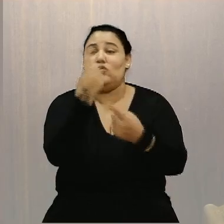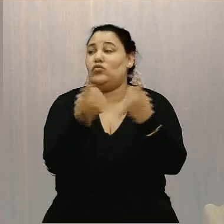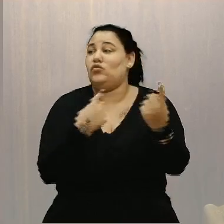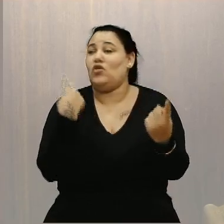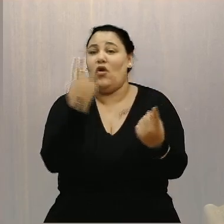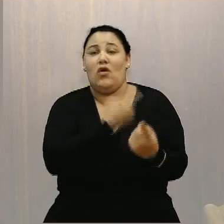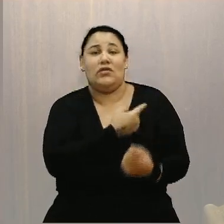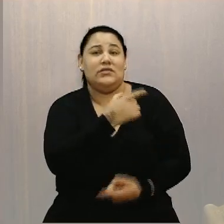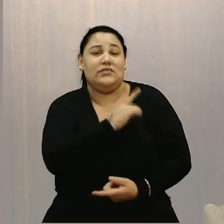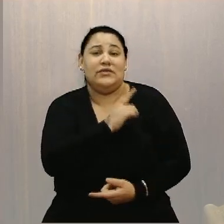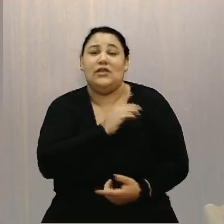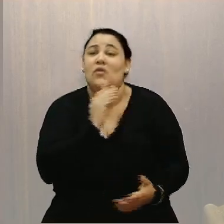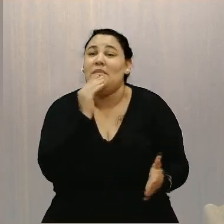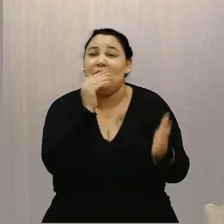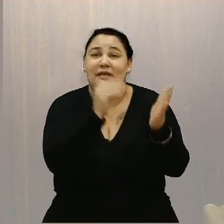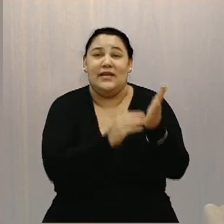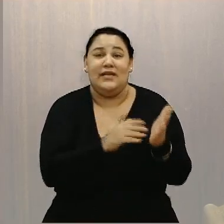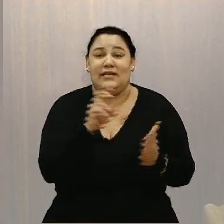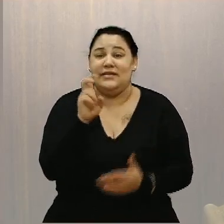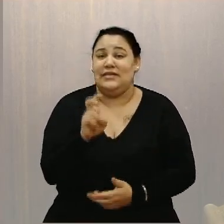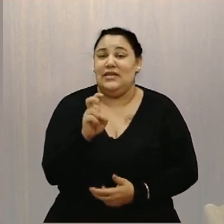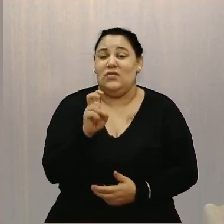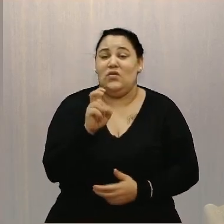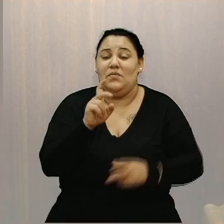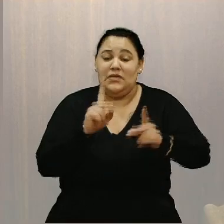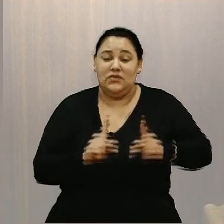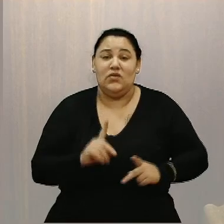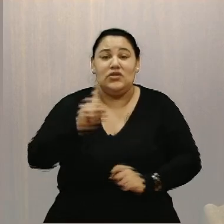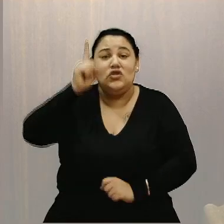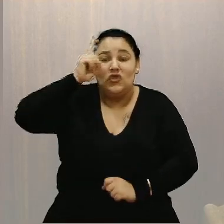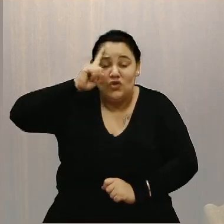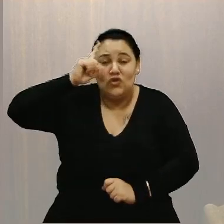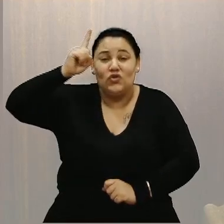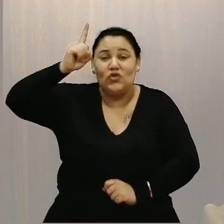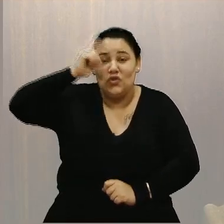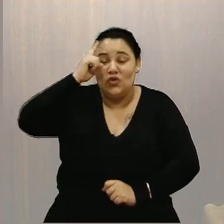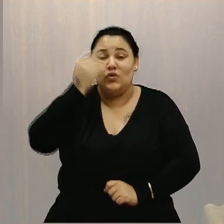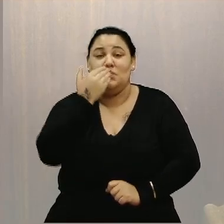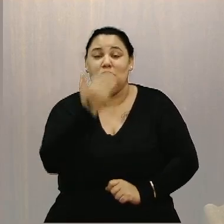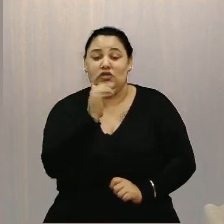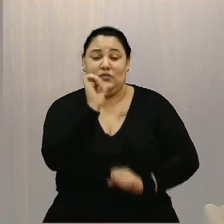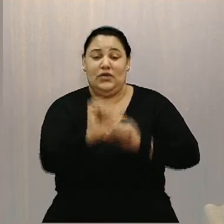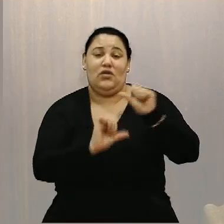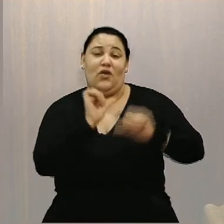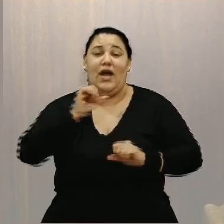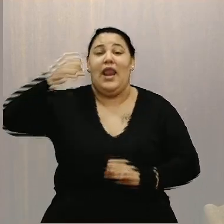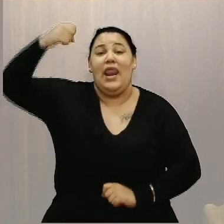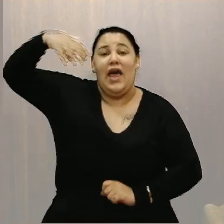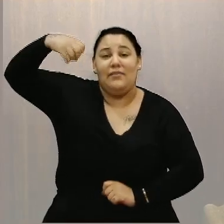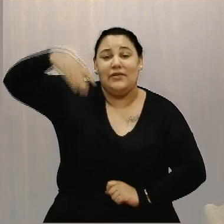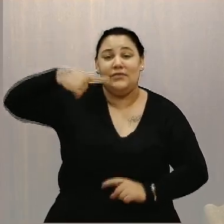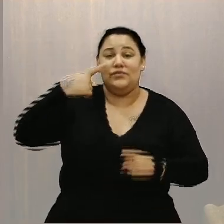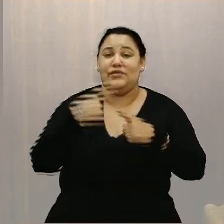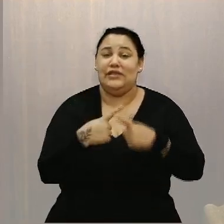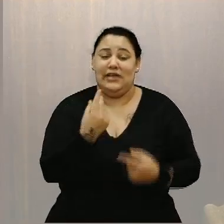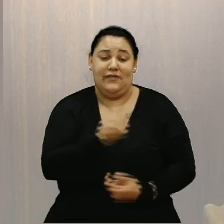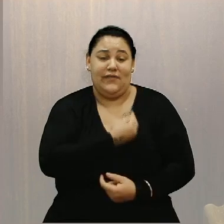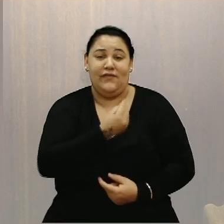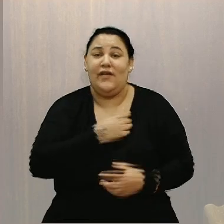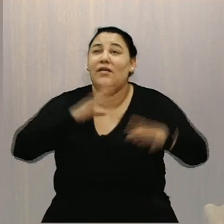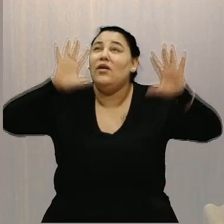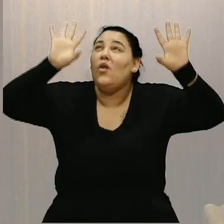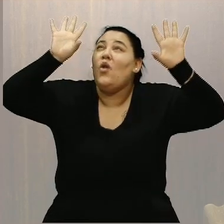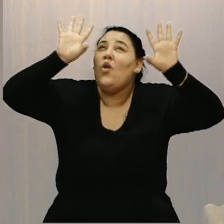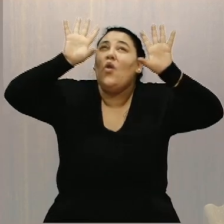não tenha no mínimo 5 pessoas por dia pedindo, porque está vivendo completamente na